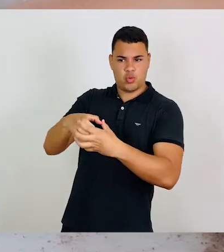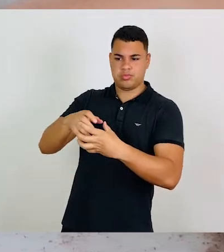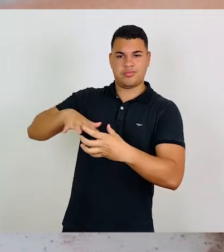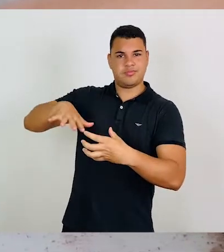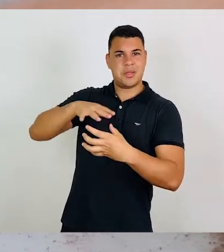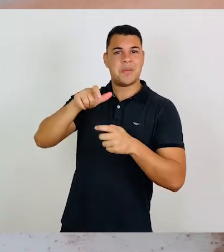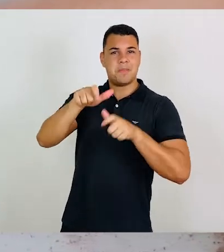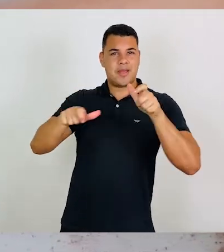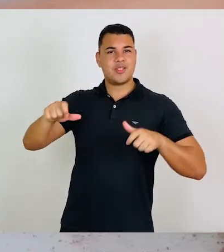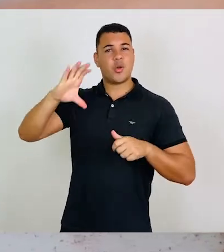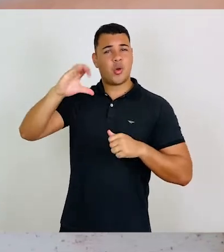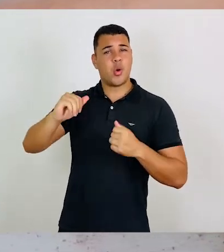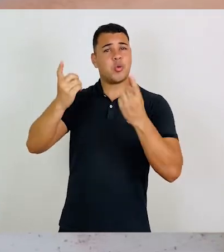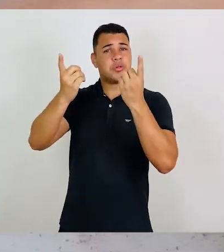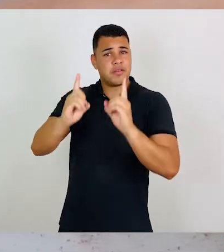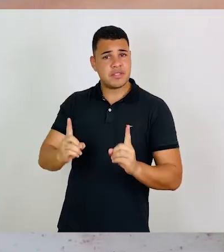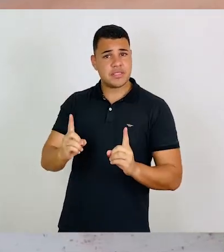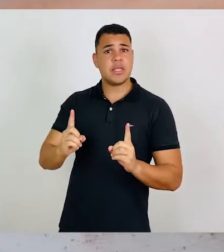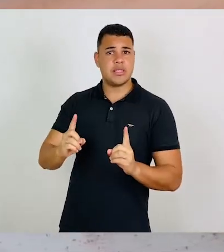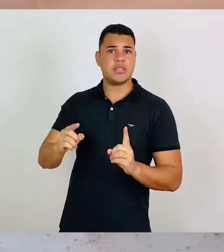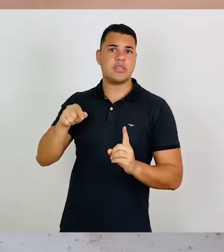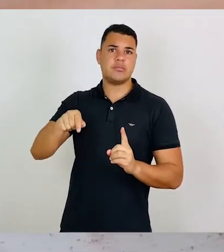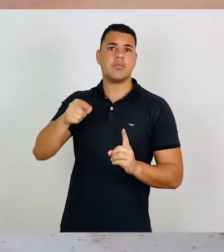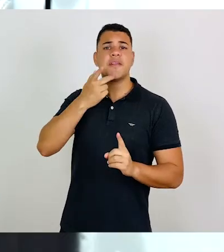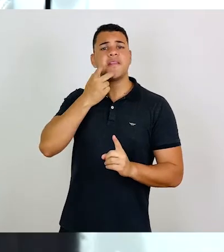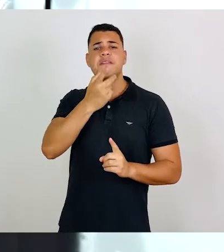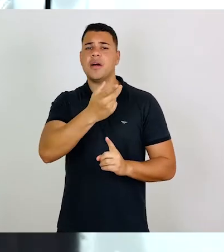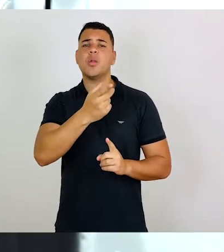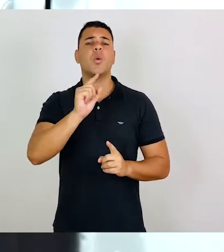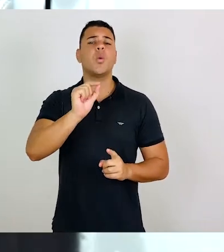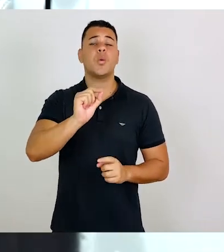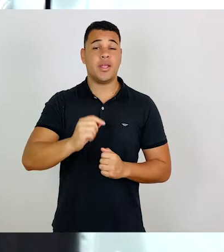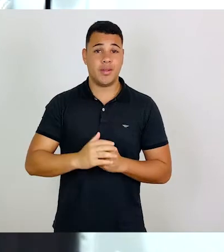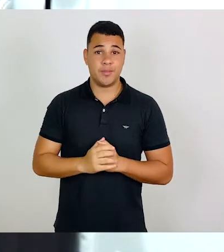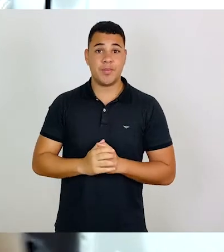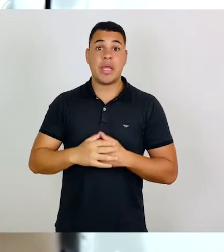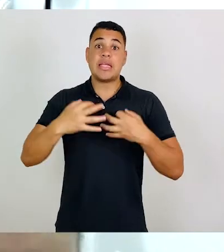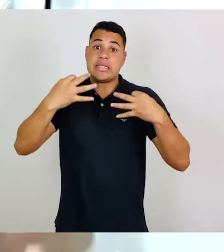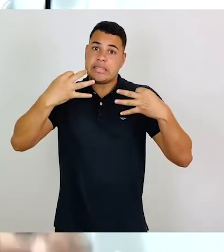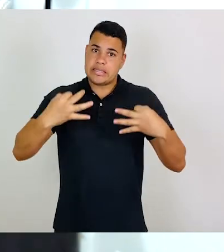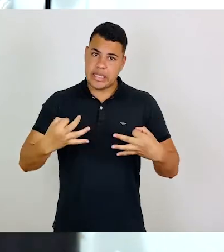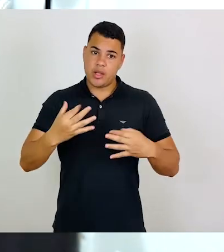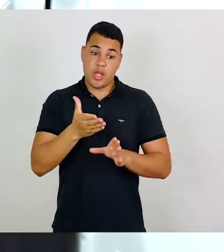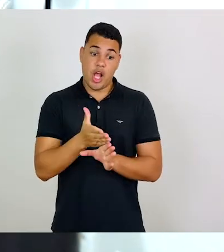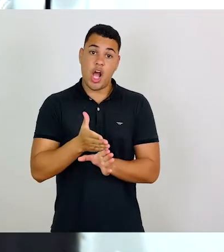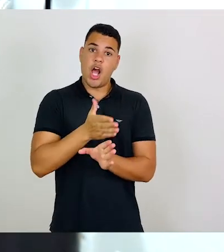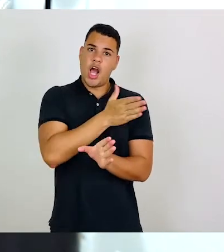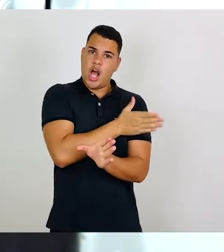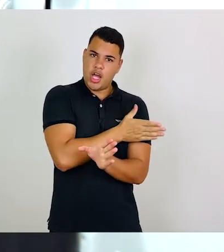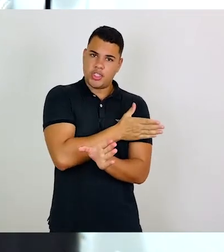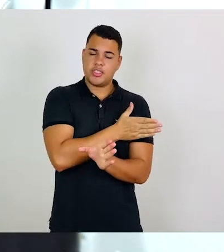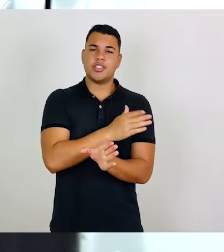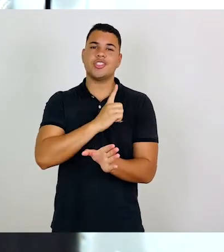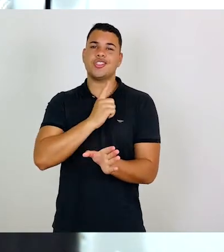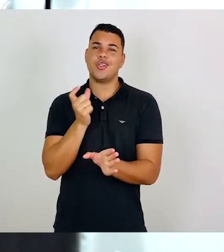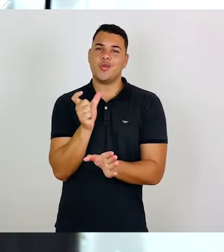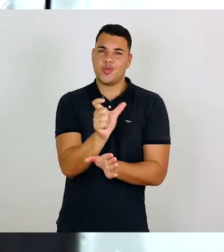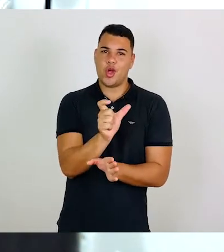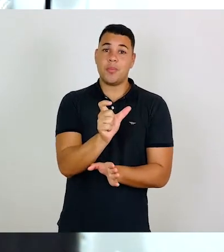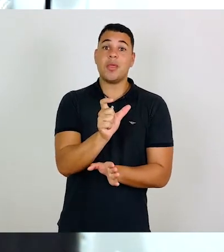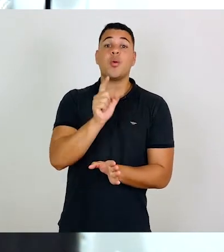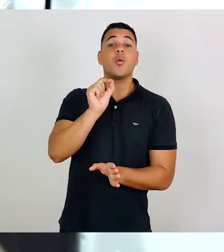que hoje se usa o termo pessoa com deficiência? Um termo que o próprio coletivo das pessoas com